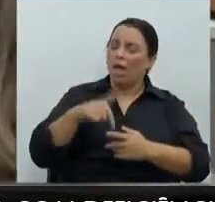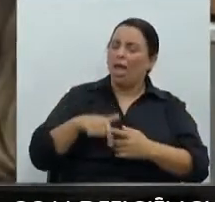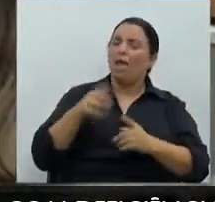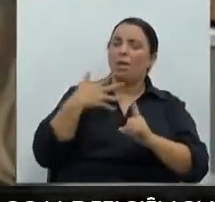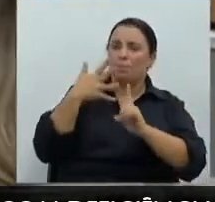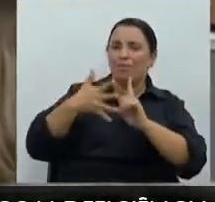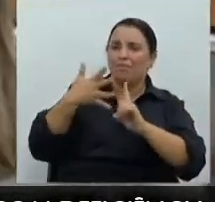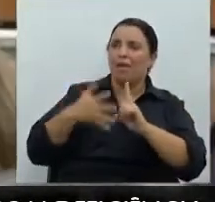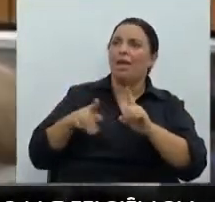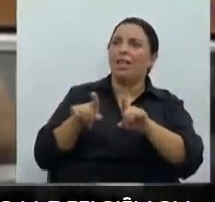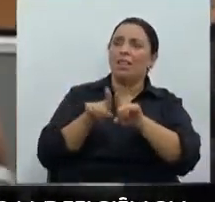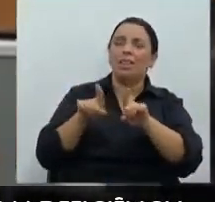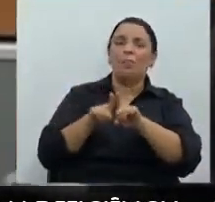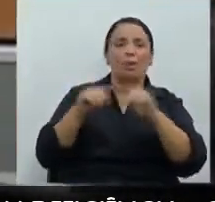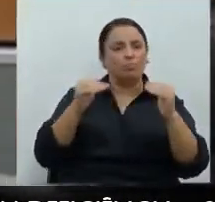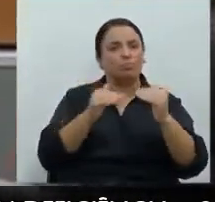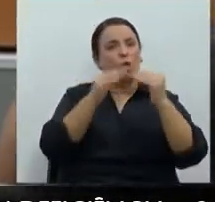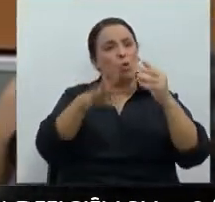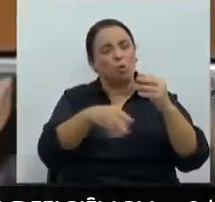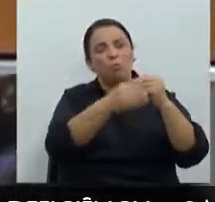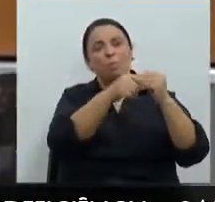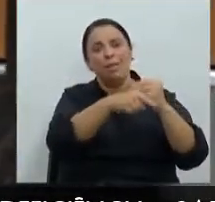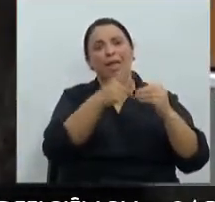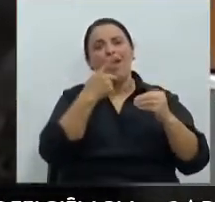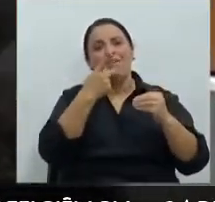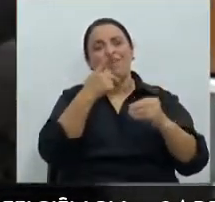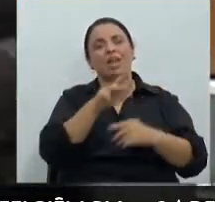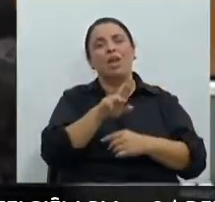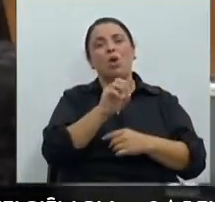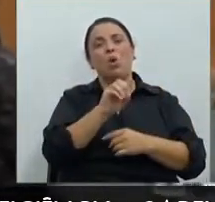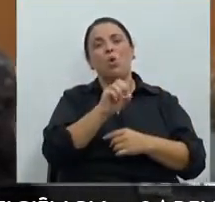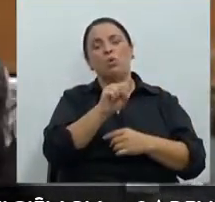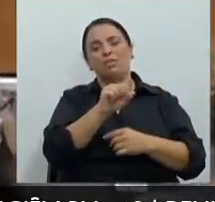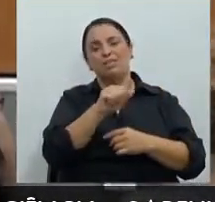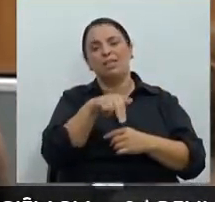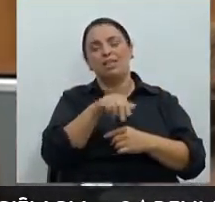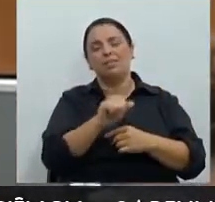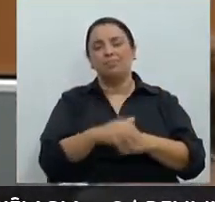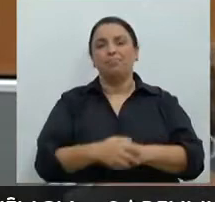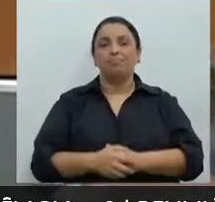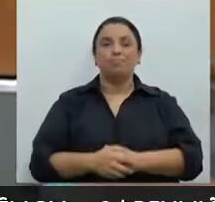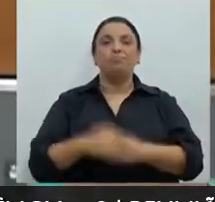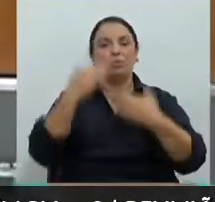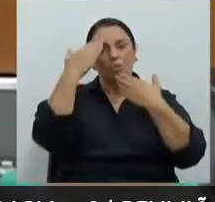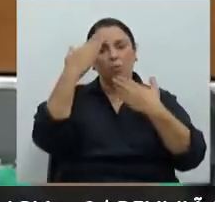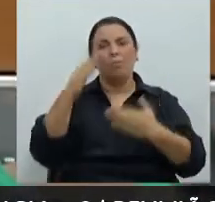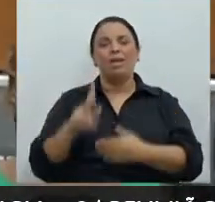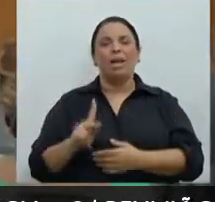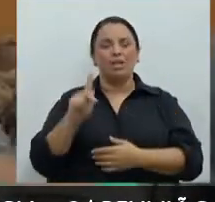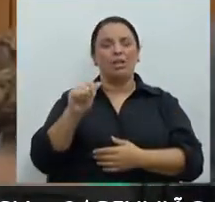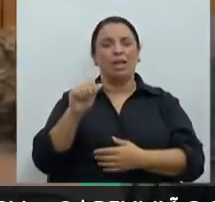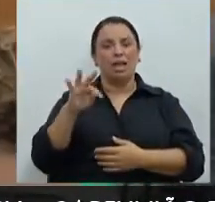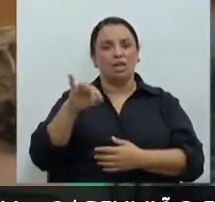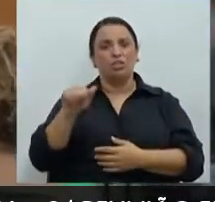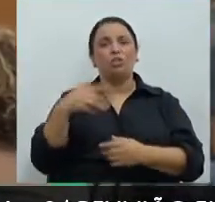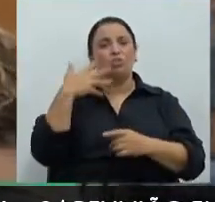complementar a mesma fala da Rosana. Obrigada. Obrigado. Agradeço, Kátia Ferraz, pela contribuição. E aí, antes